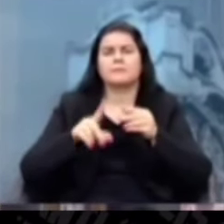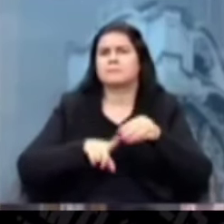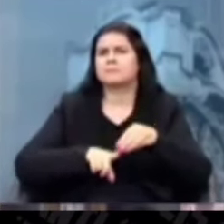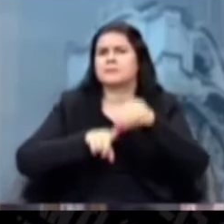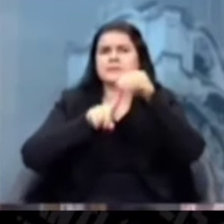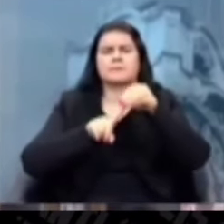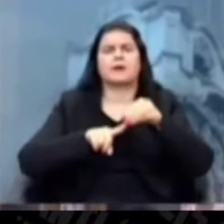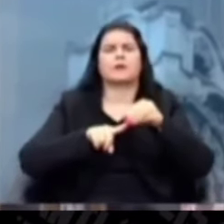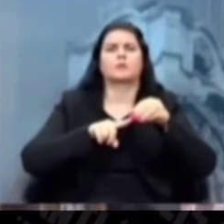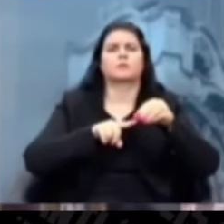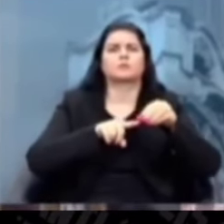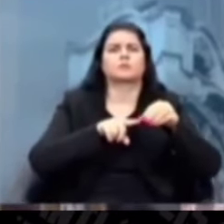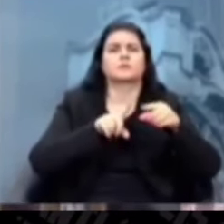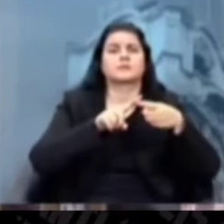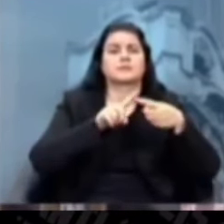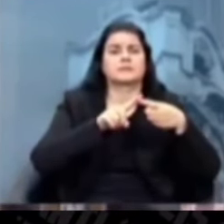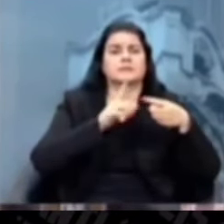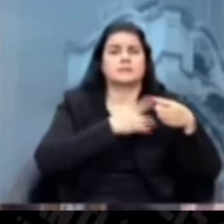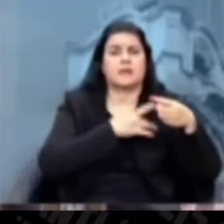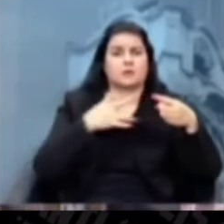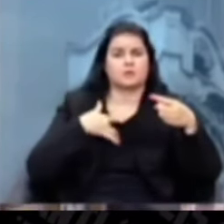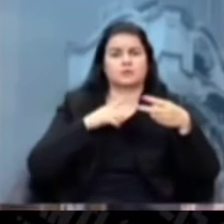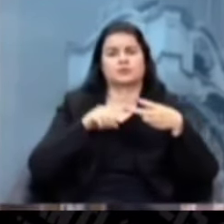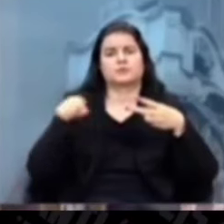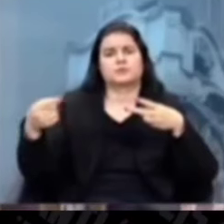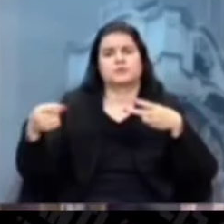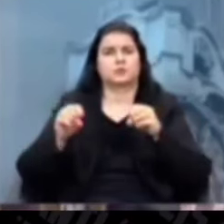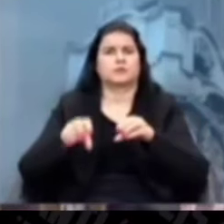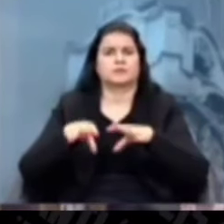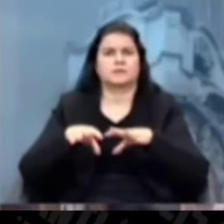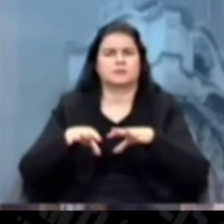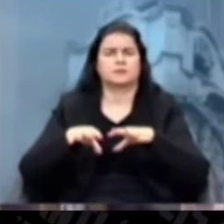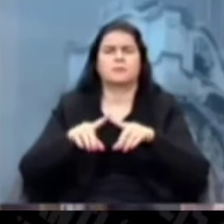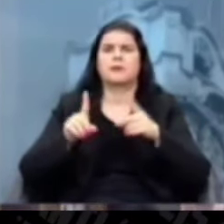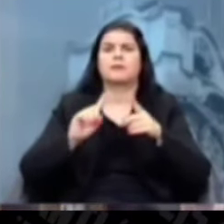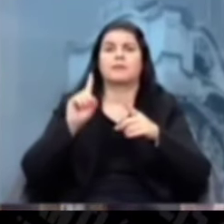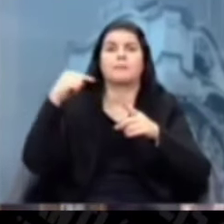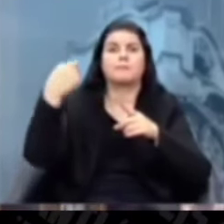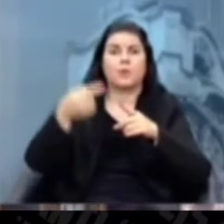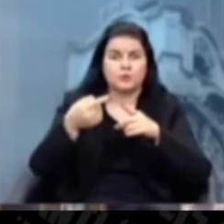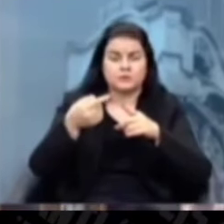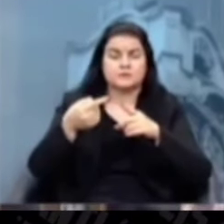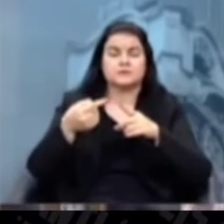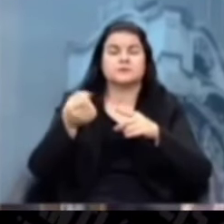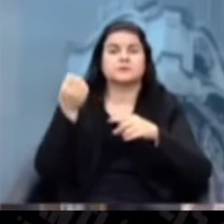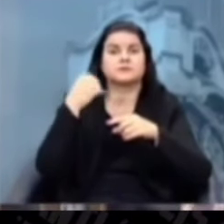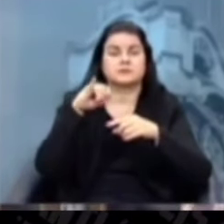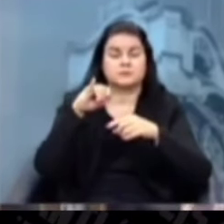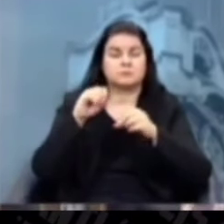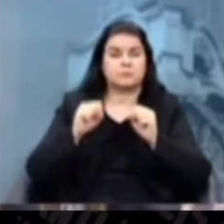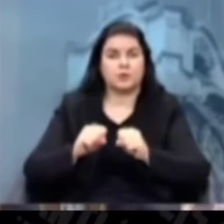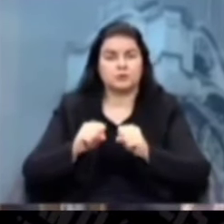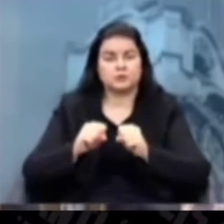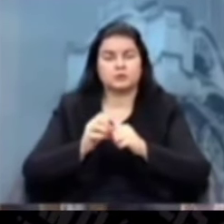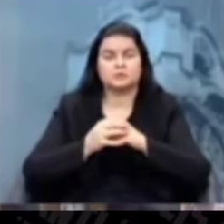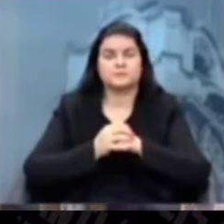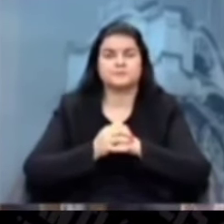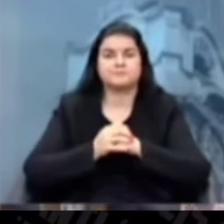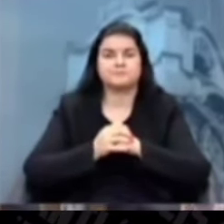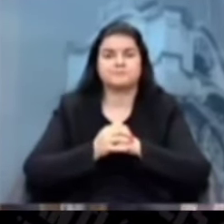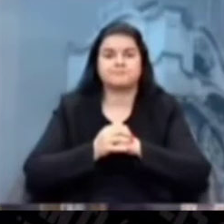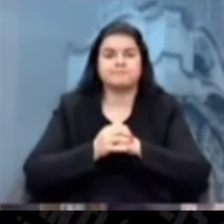debate. Mas, ao fim e ao cabo, quando existe a possibilidade de